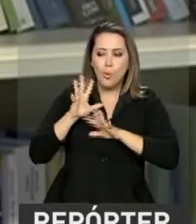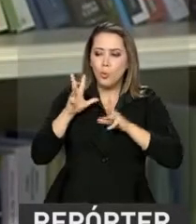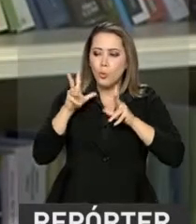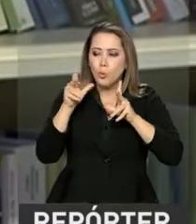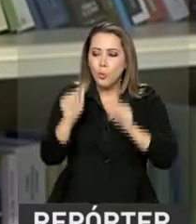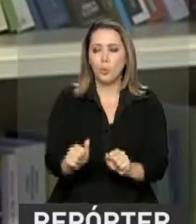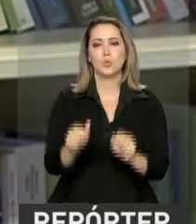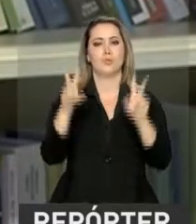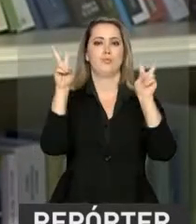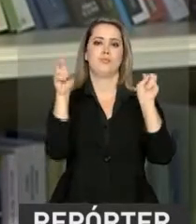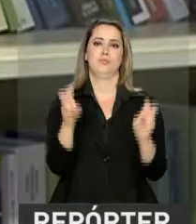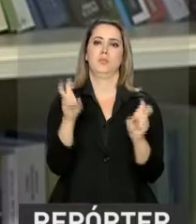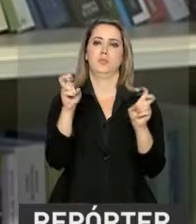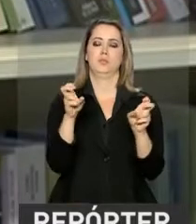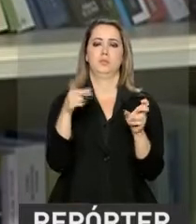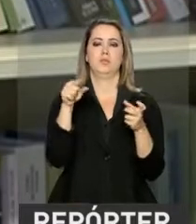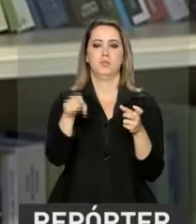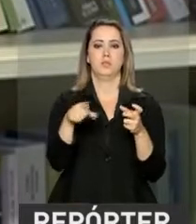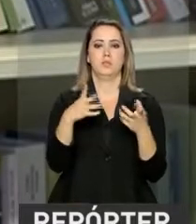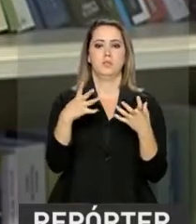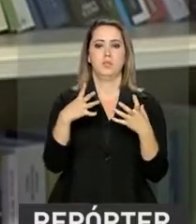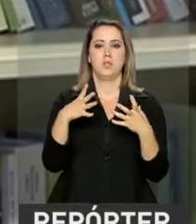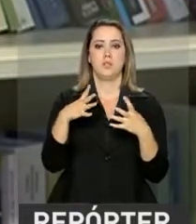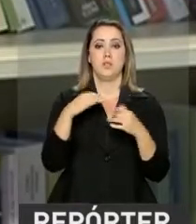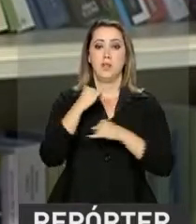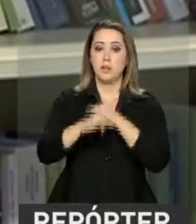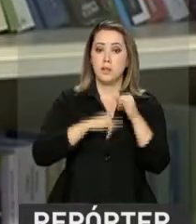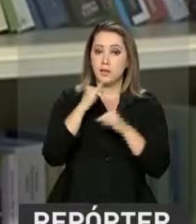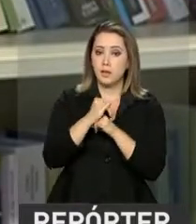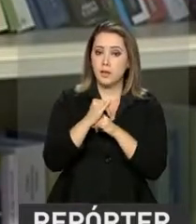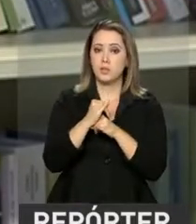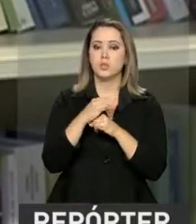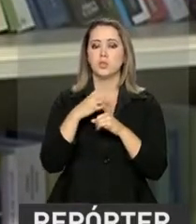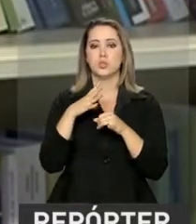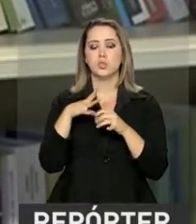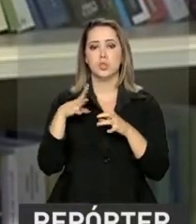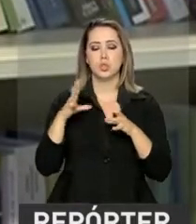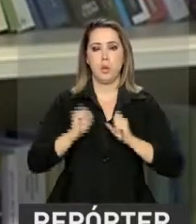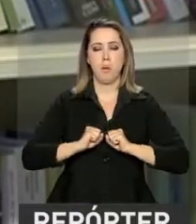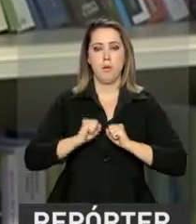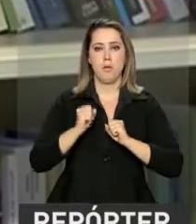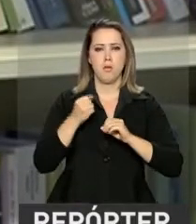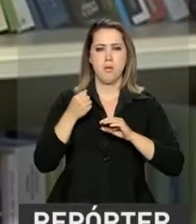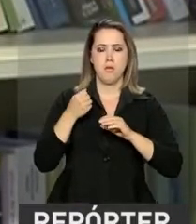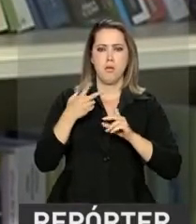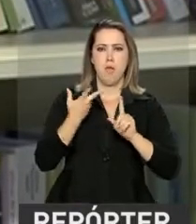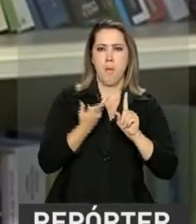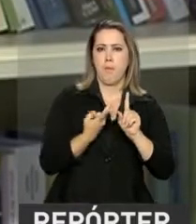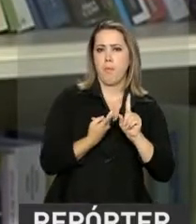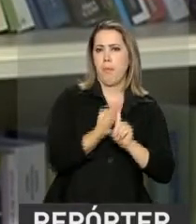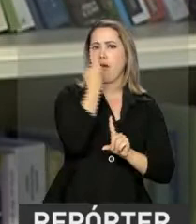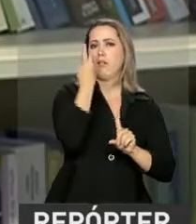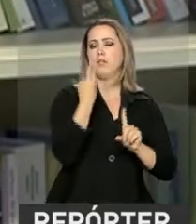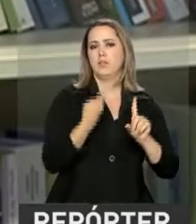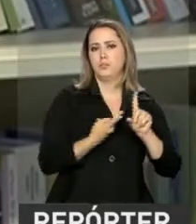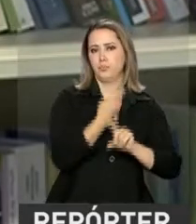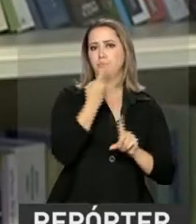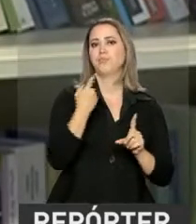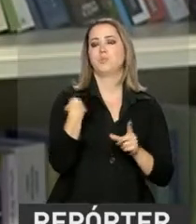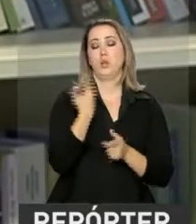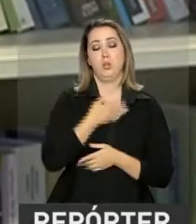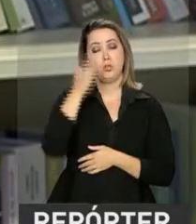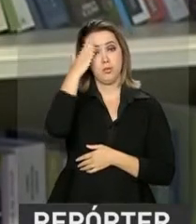questão do do cyber terrorismo nós temos que utilizar importante nessa